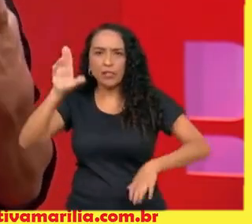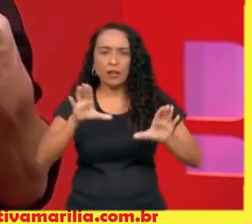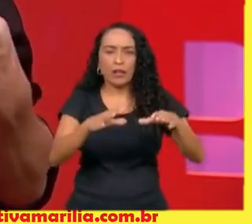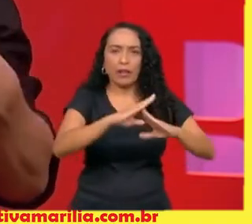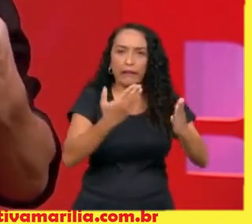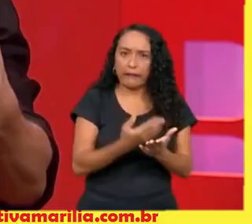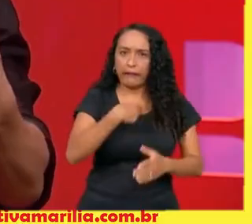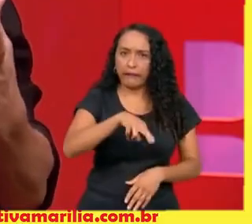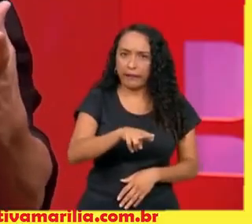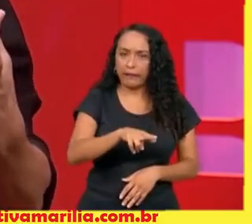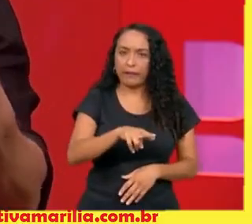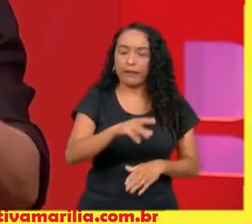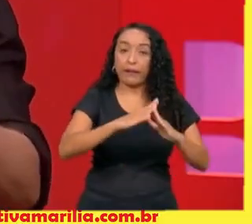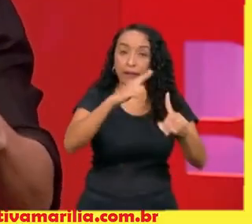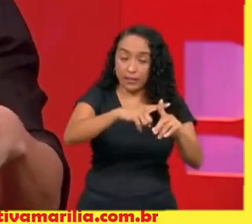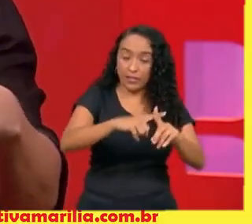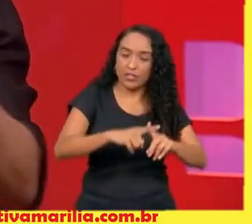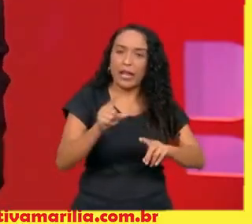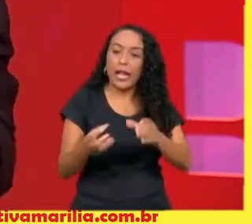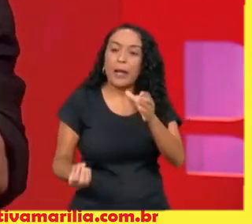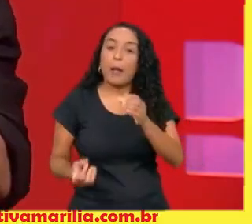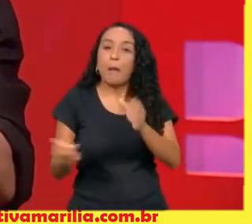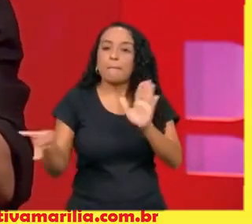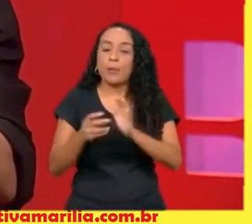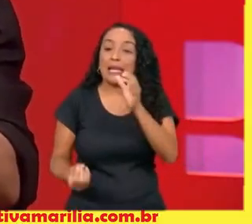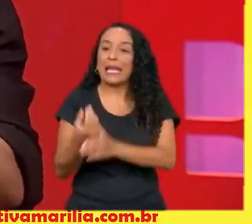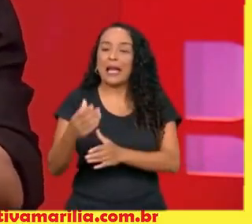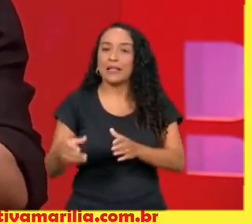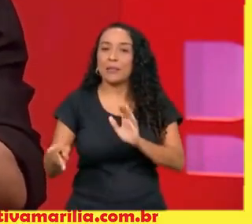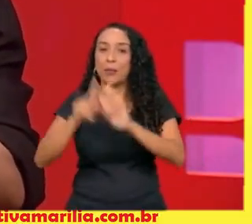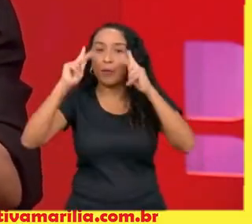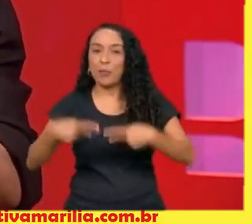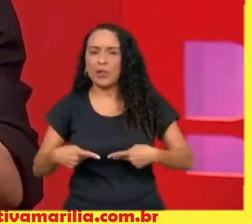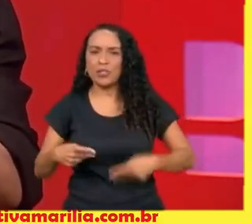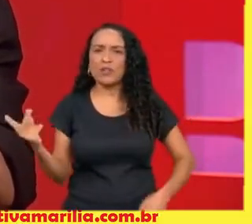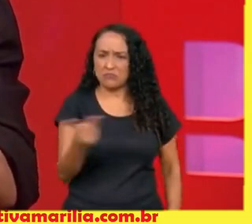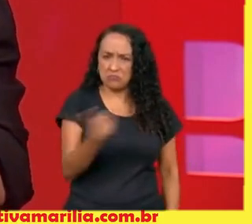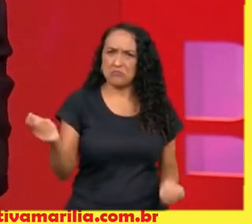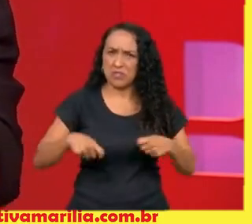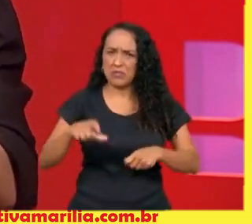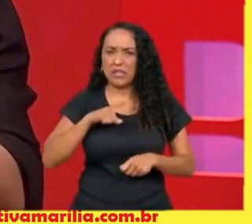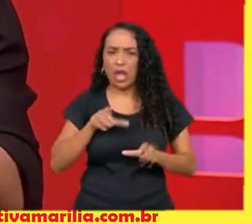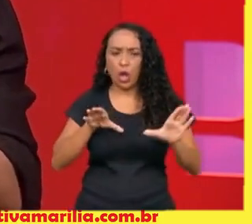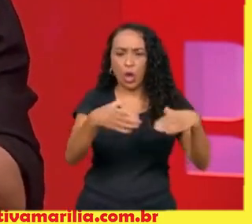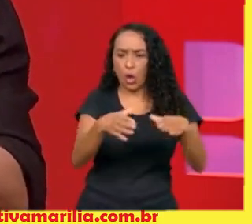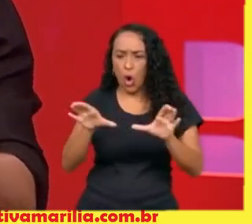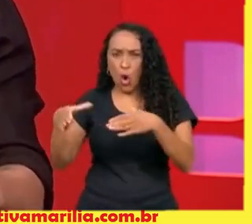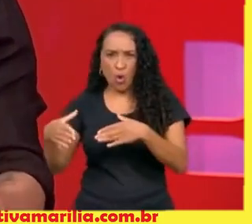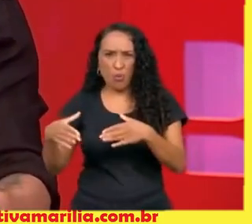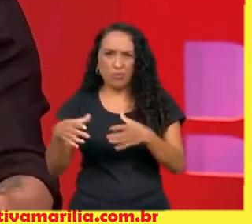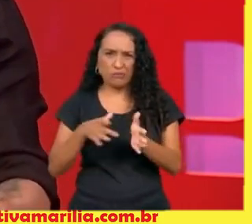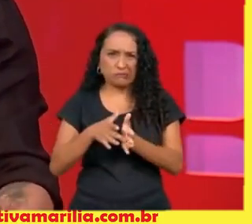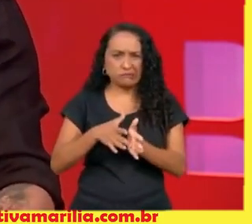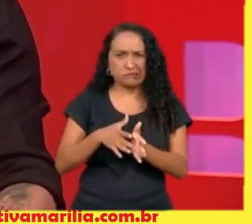criadas pelo ser humano, enfim. De algum modo, as redes sociais podem ser consideradas também algum tipo de massa artificial? Você acha que Freud